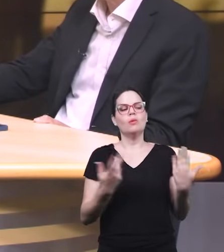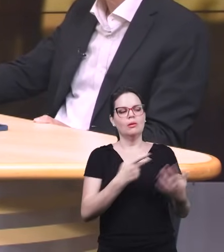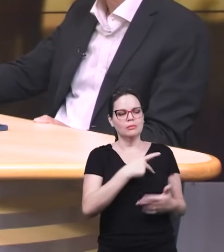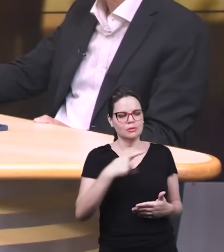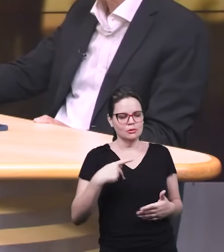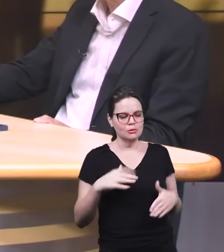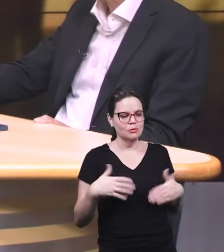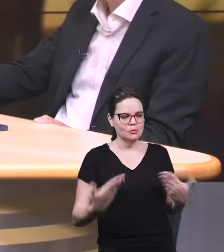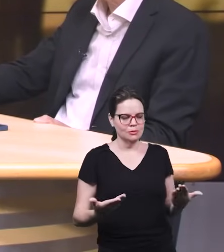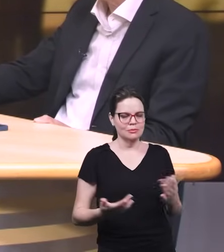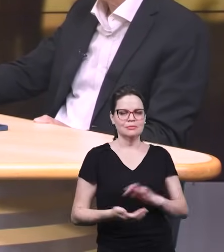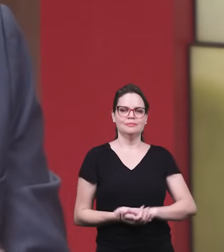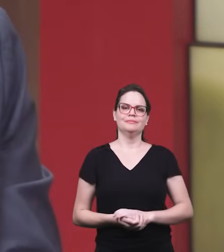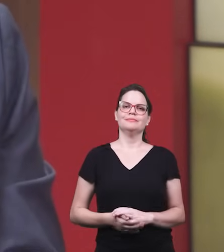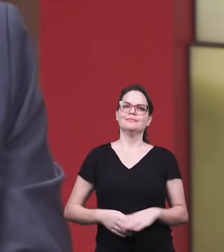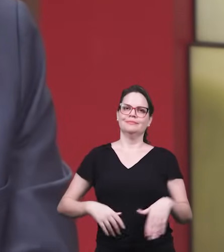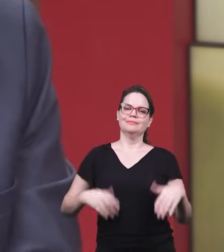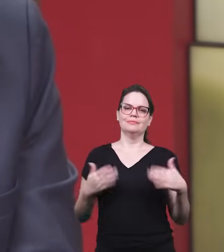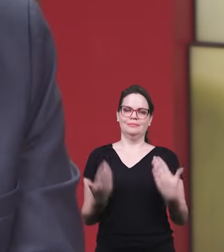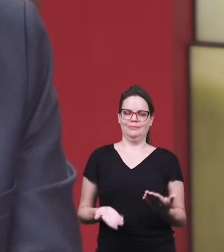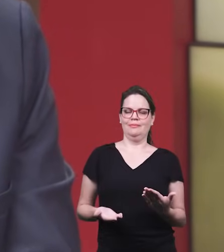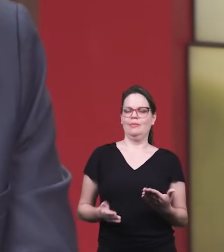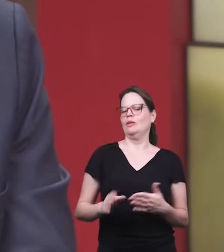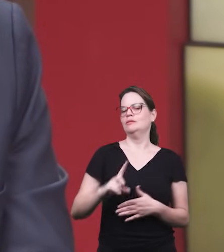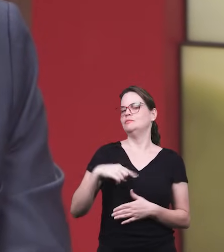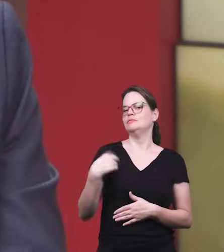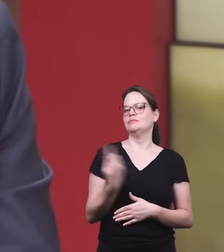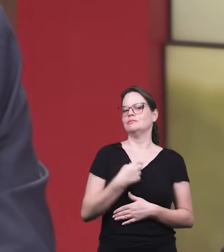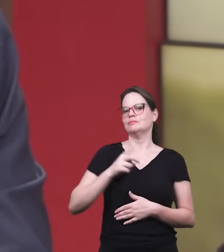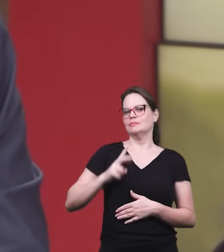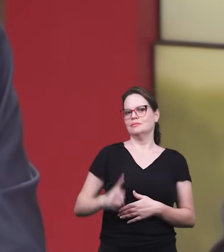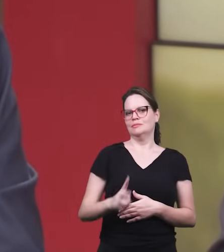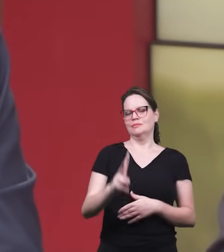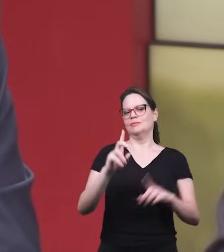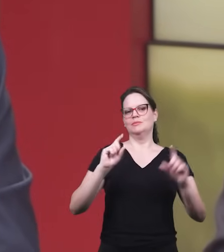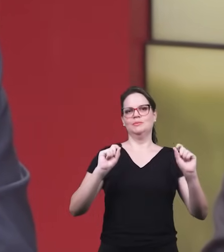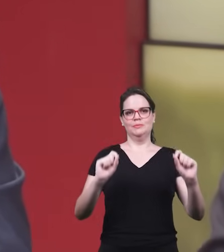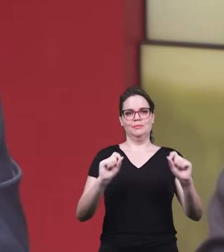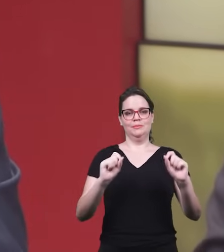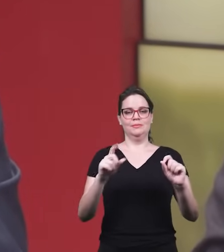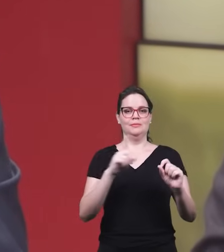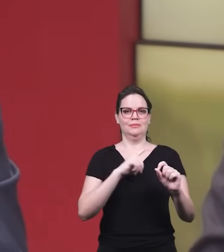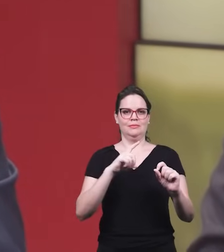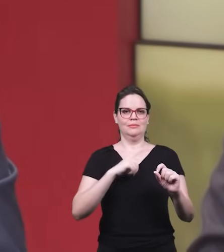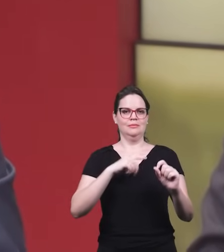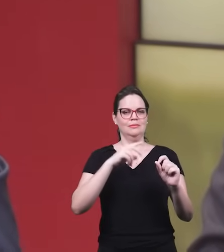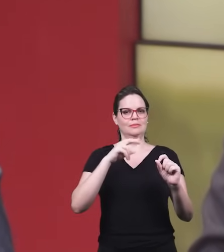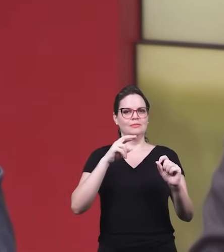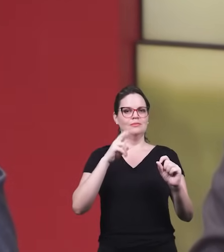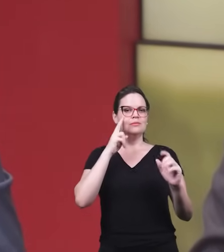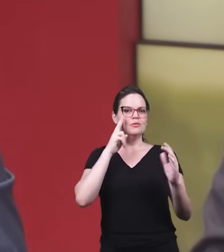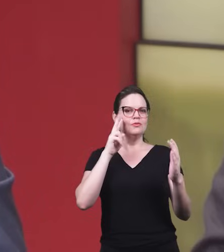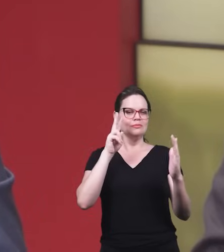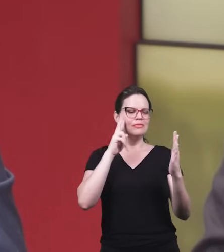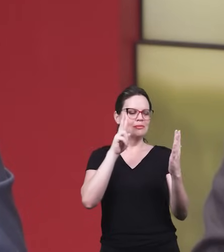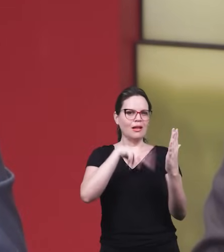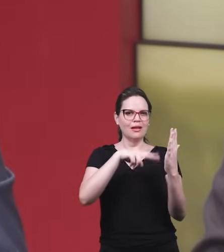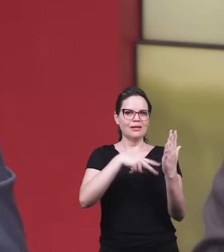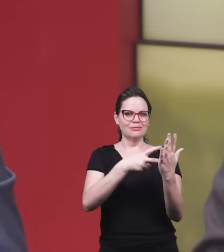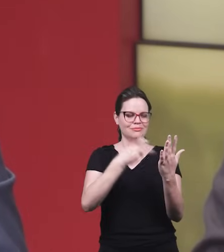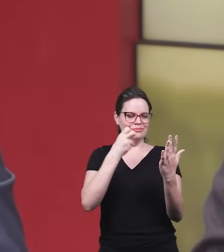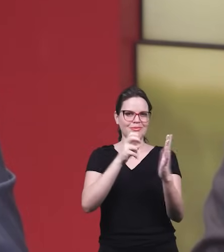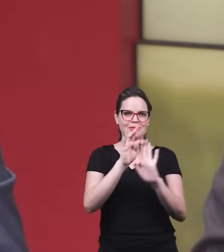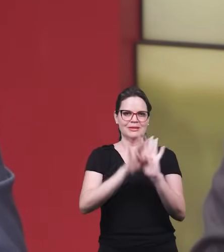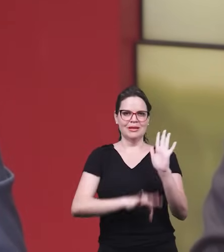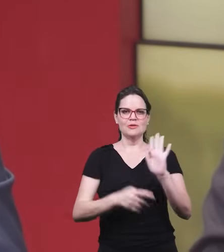Irmãos, isso que nós temos visto hoje, aqui no texto, deixa muito claro a importância